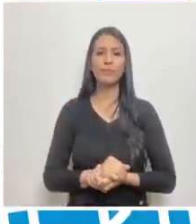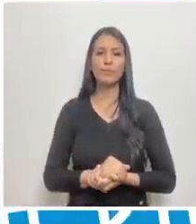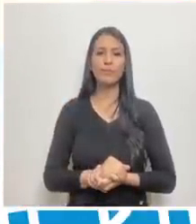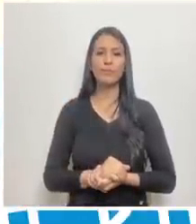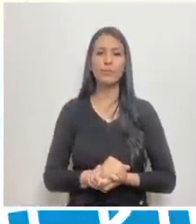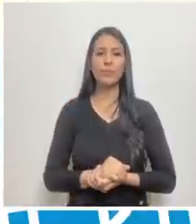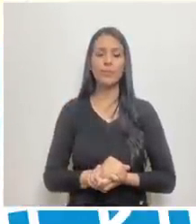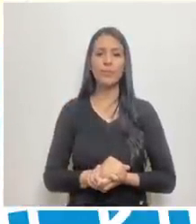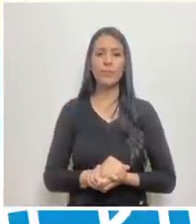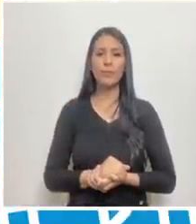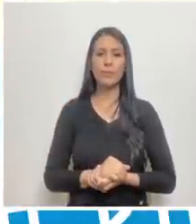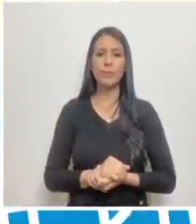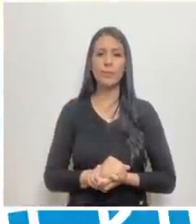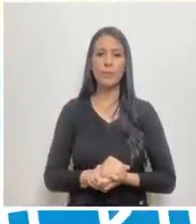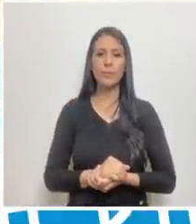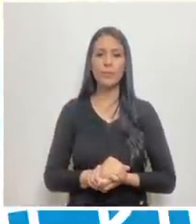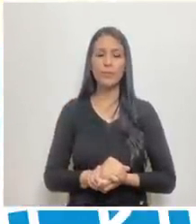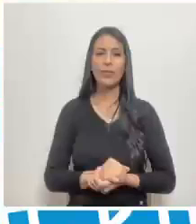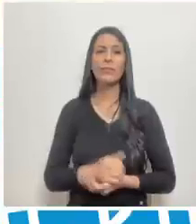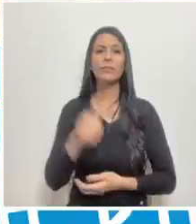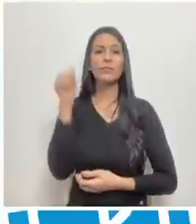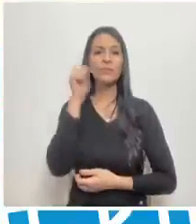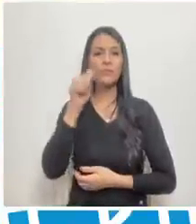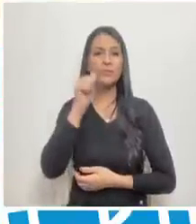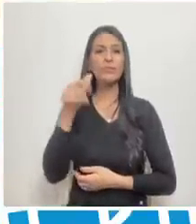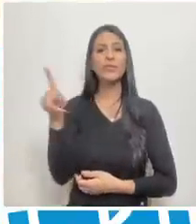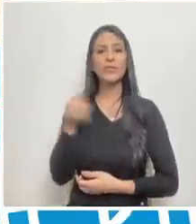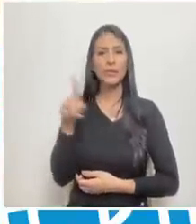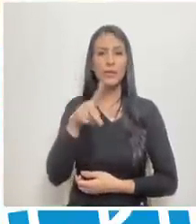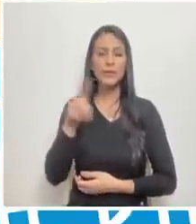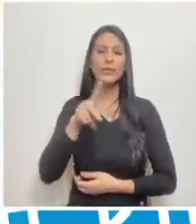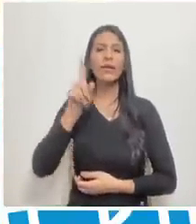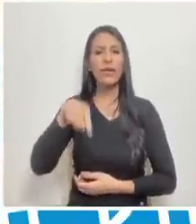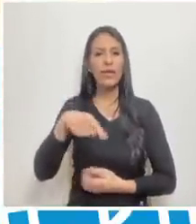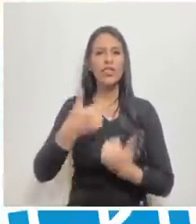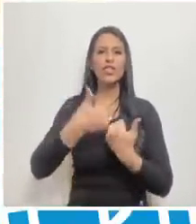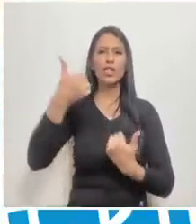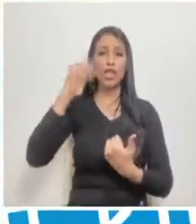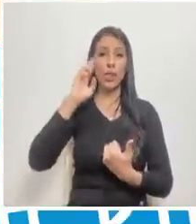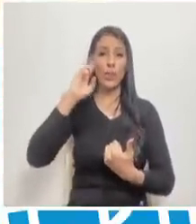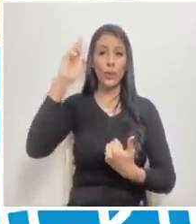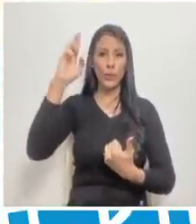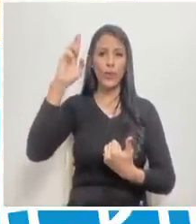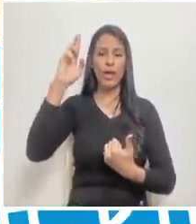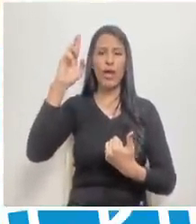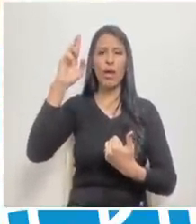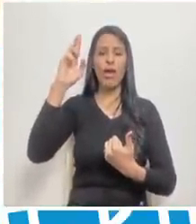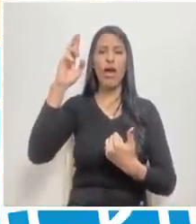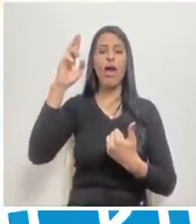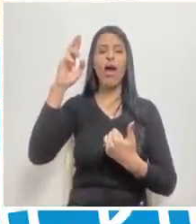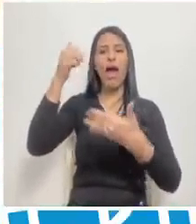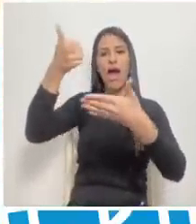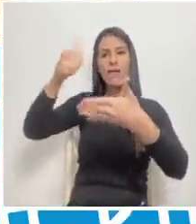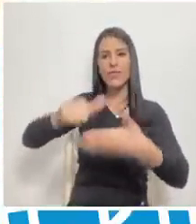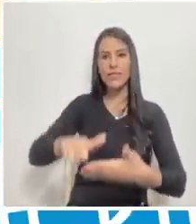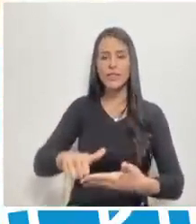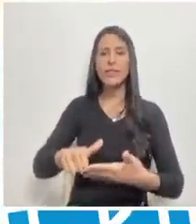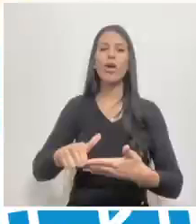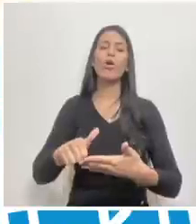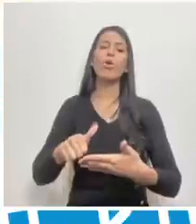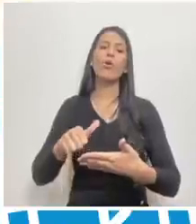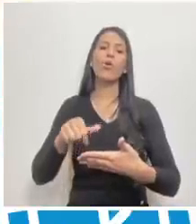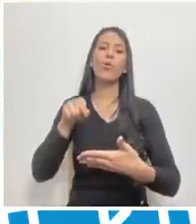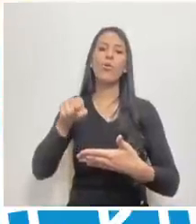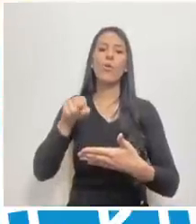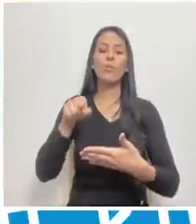que além de diretora de avaliação da Fundação Cisgran Rio, ela é